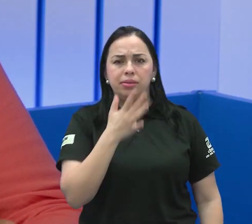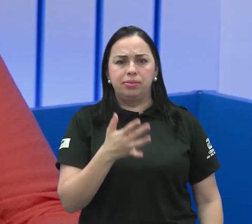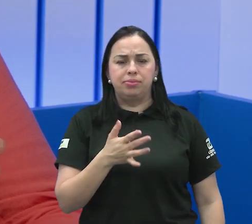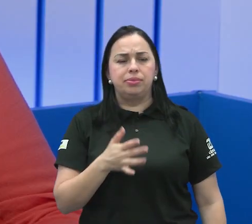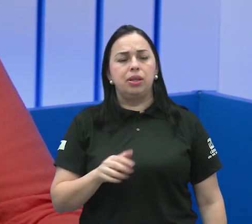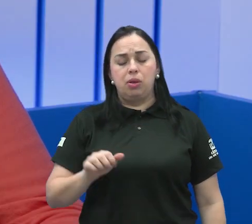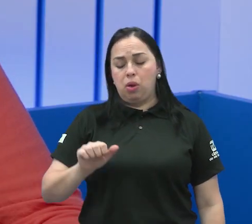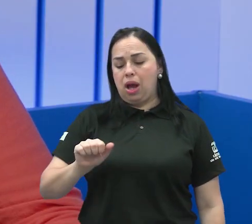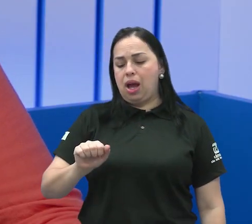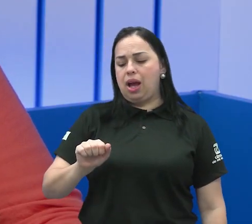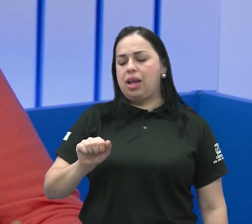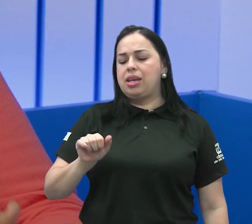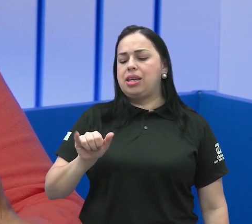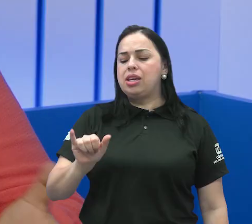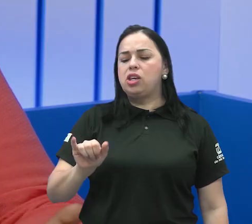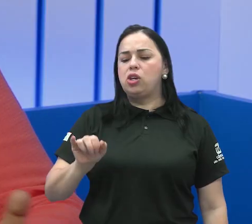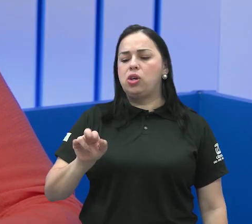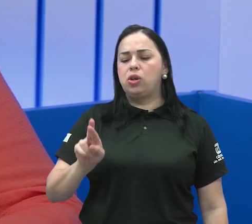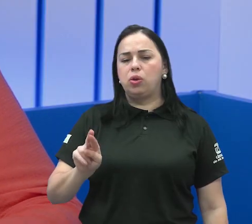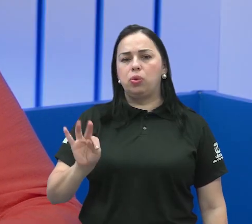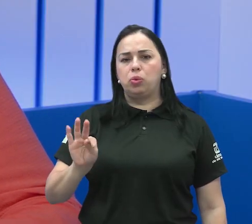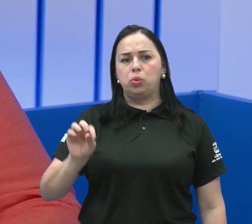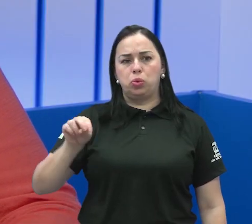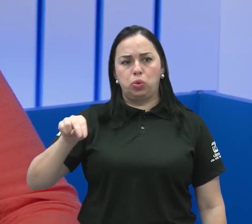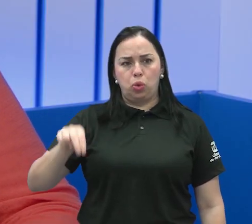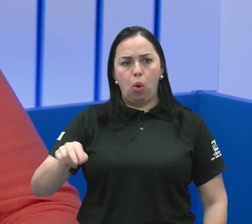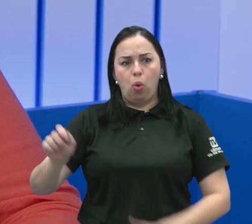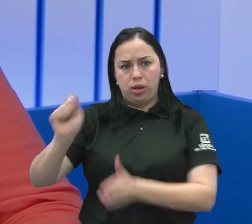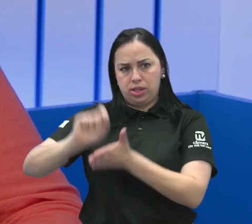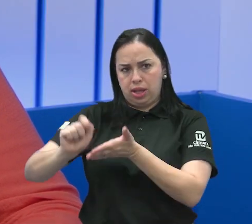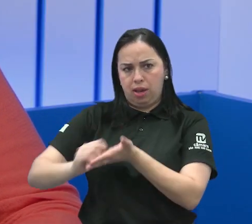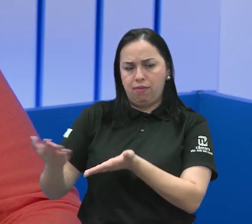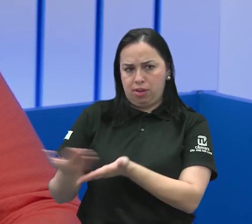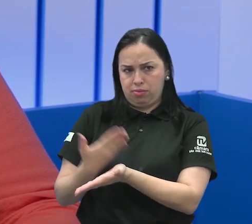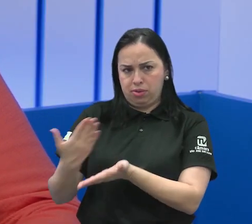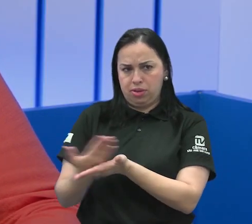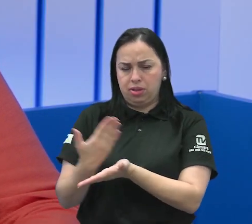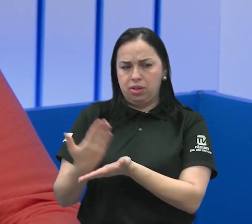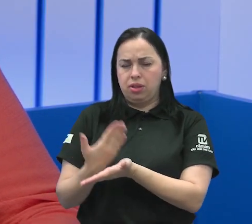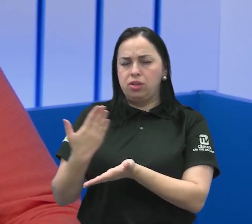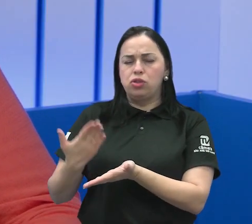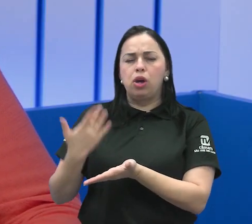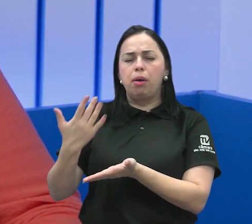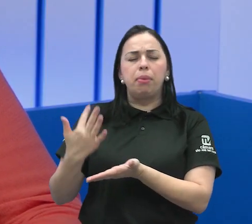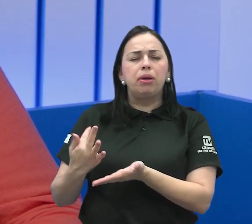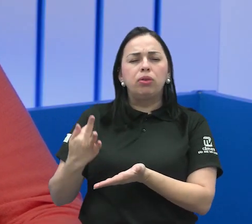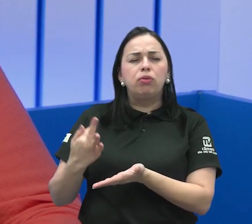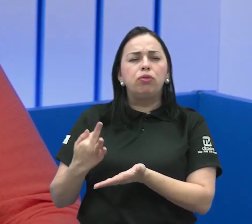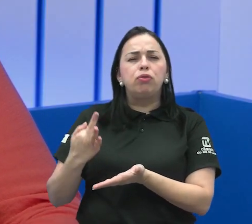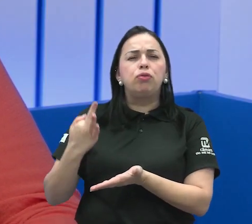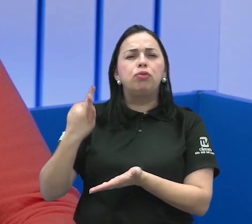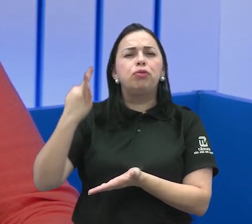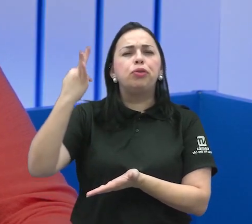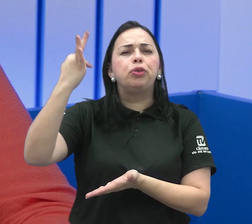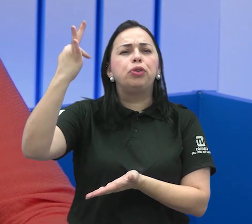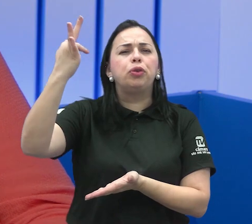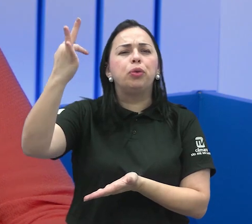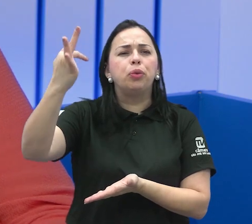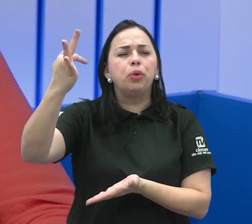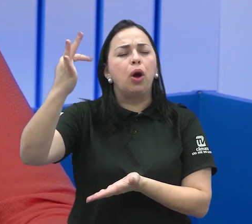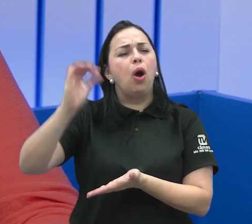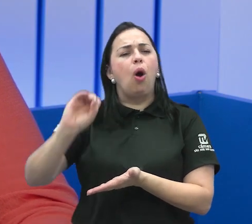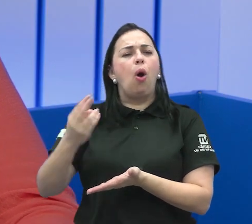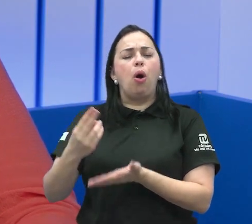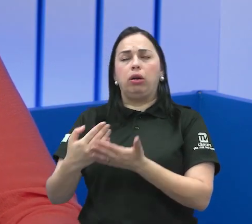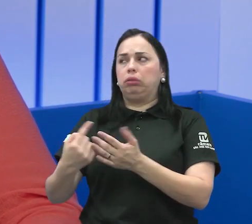Né? O Ailton Krenak tem um livro chamado Futuro Ancestral. E futuro ancestral não significa necessariamente eu ir lá